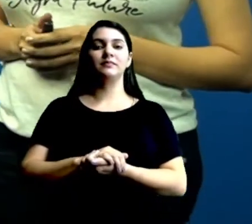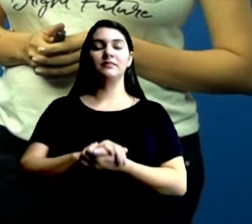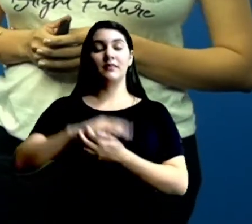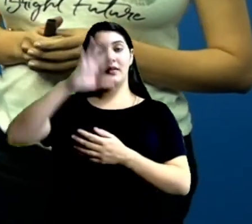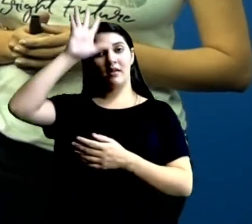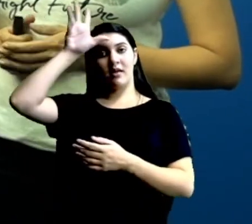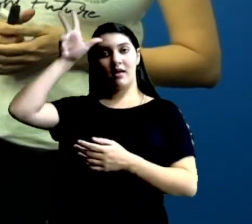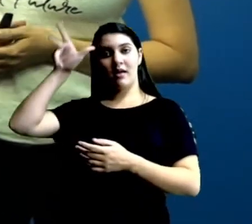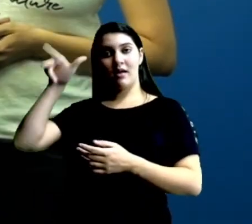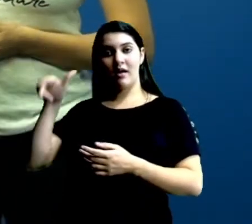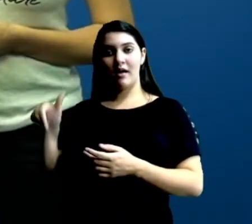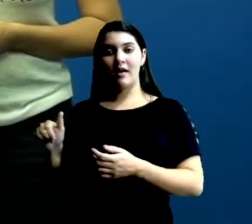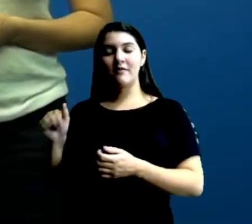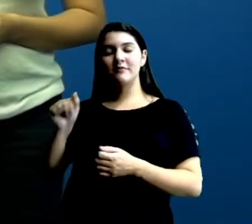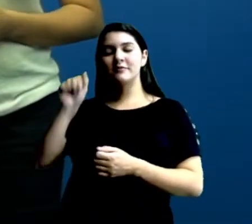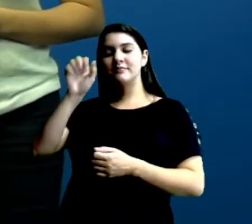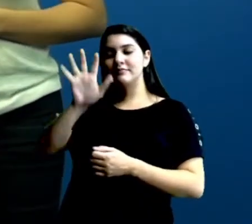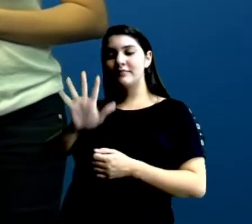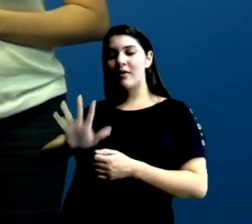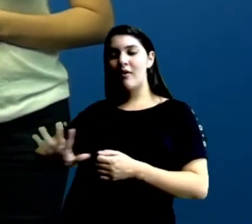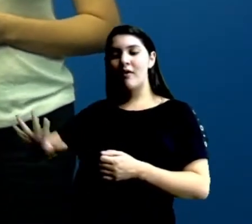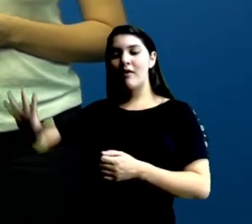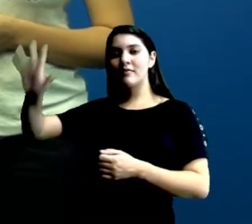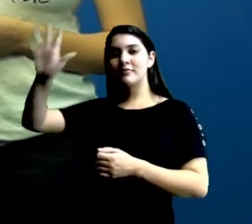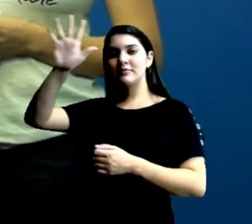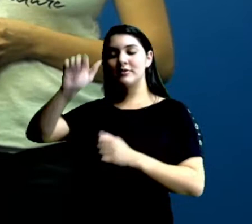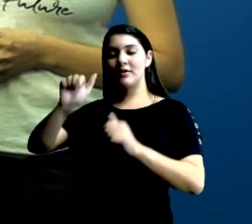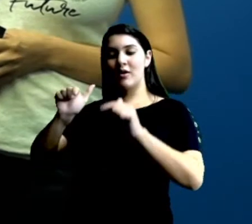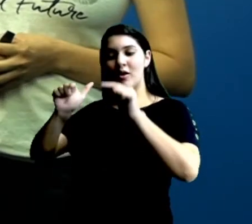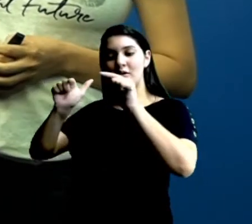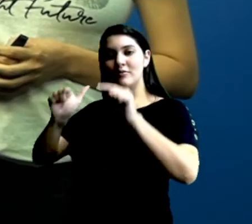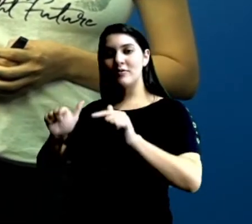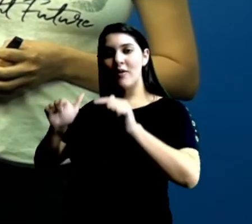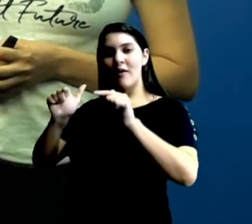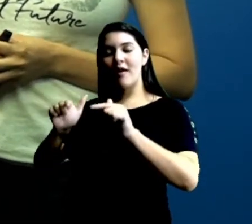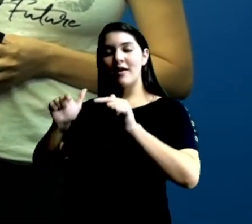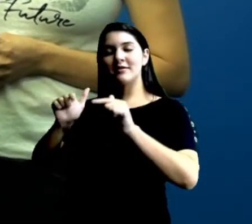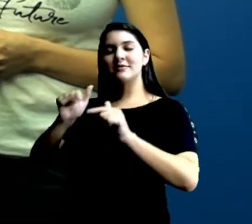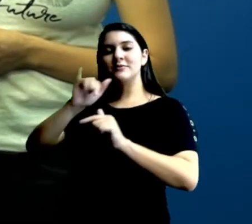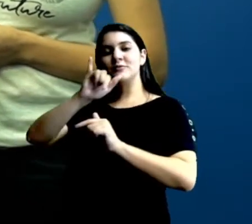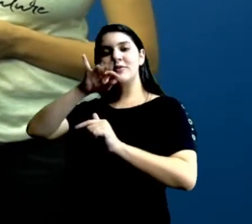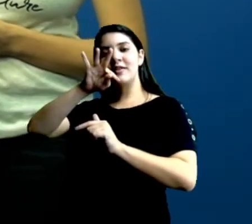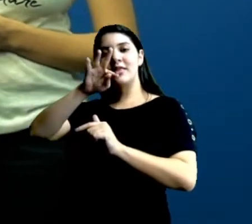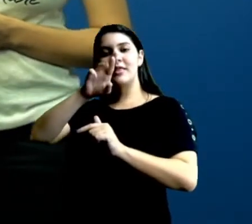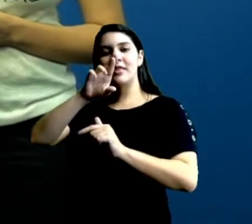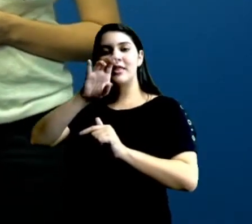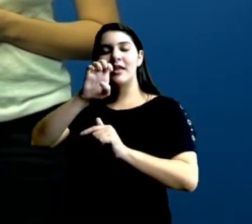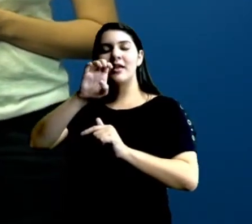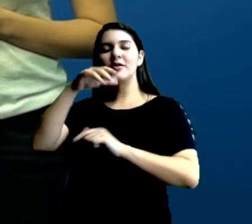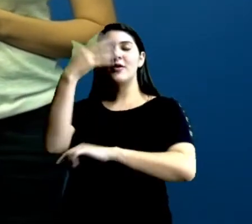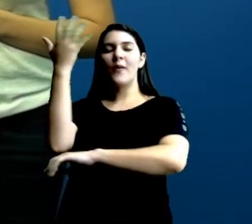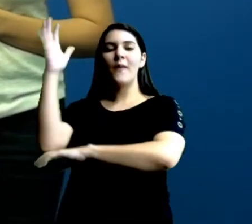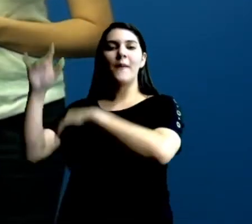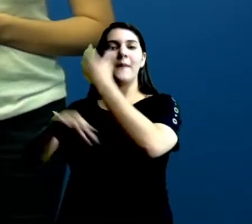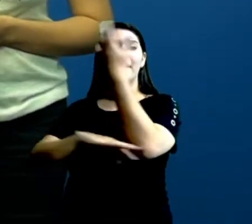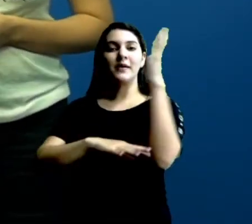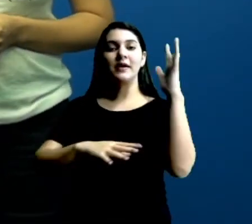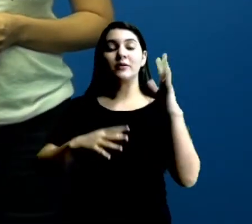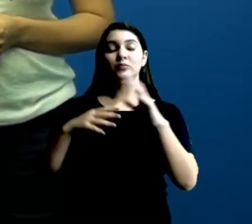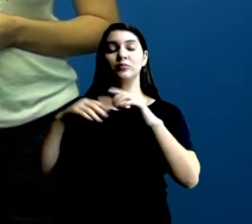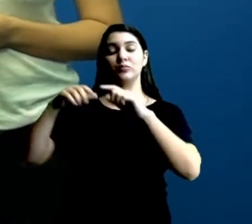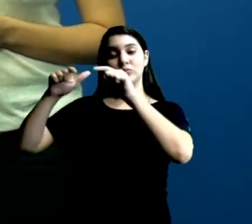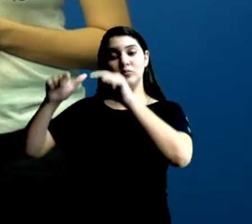A África é um continente localizado na zona intertropical, com maior parte do seu território no hemisfério